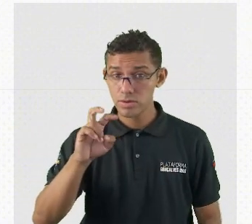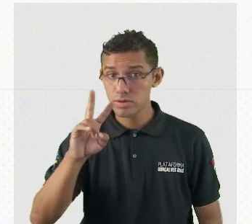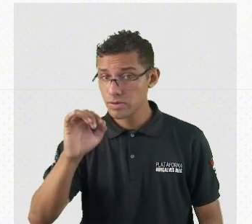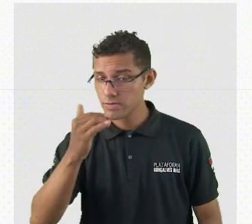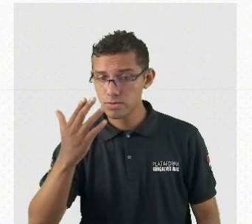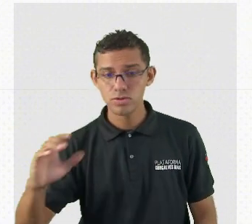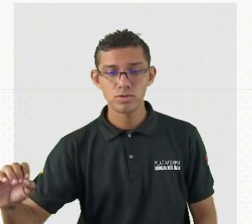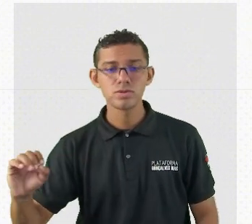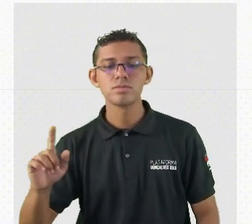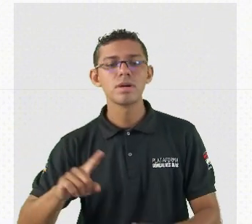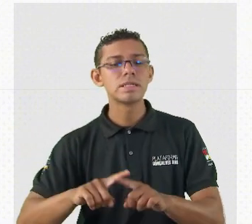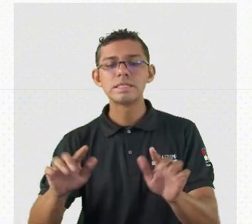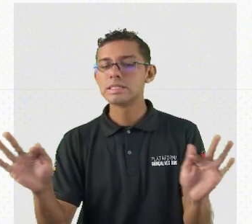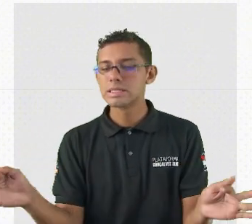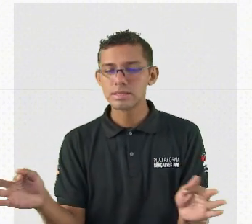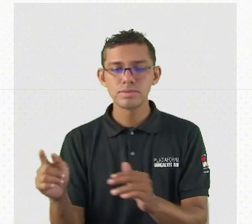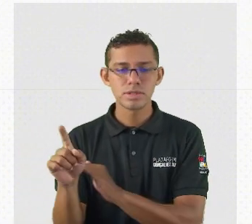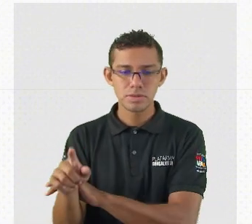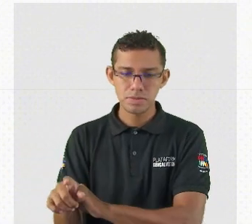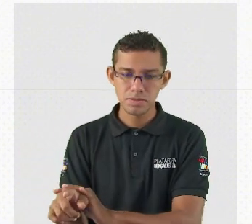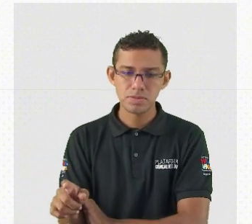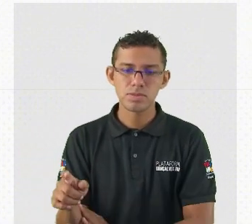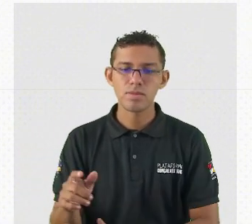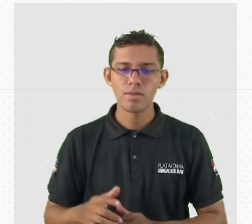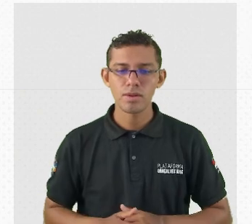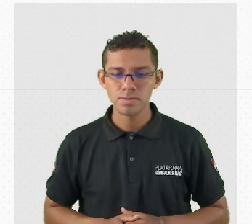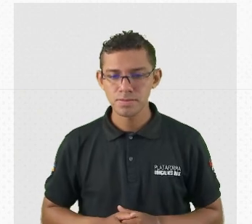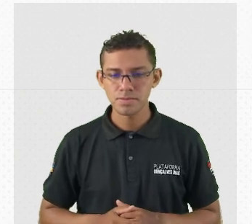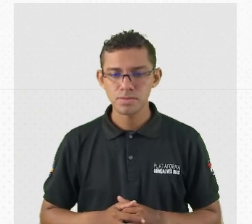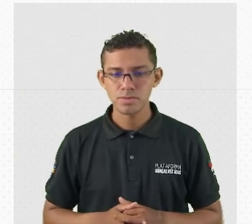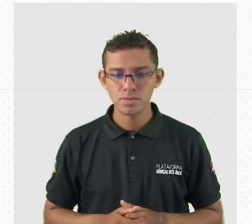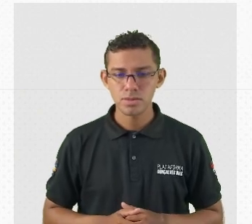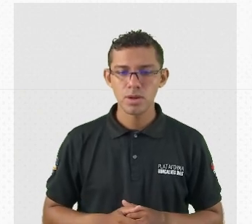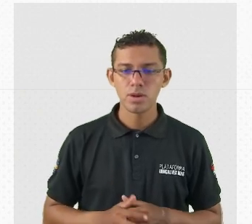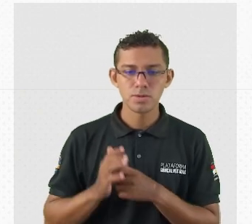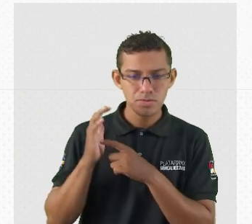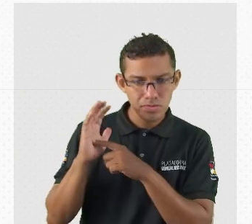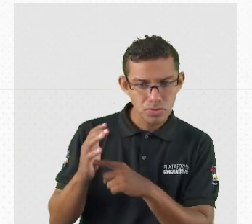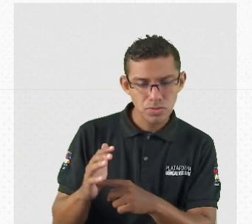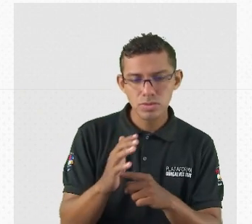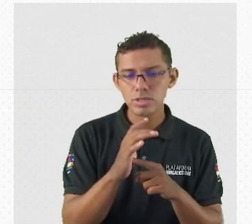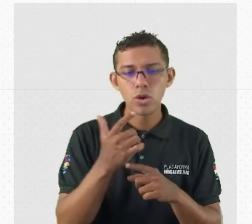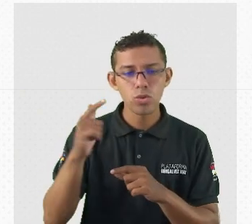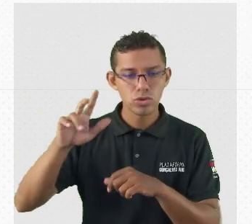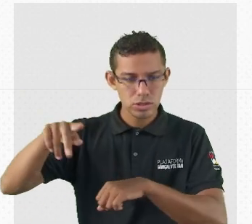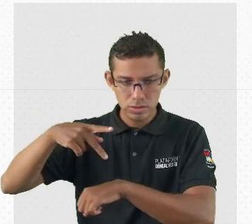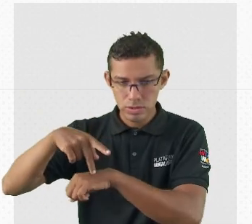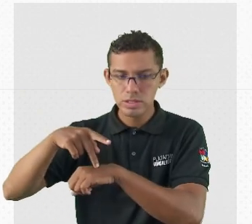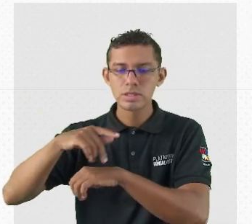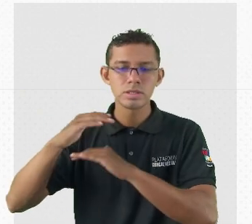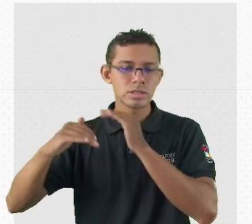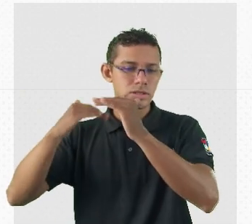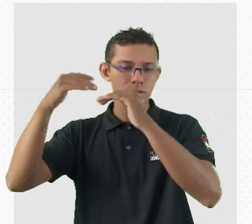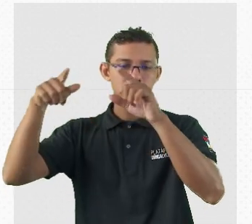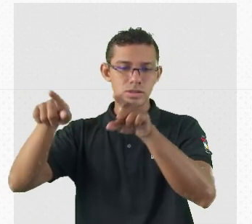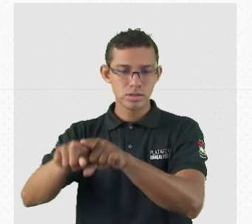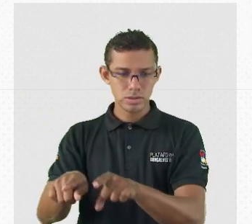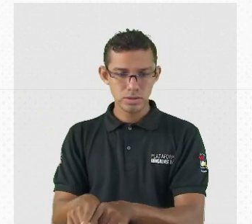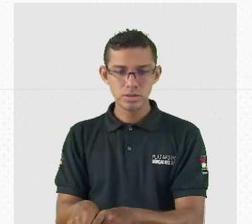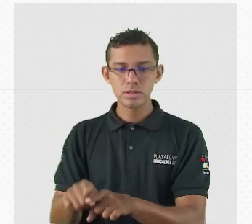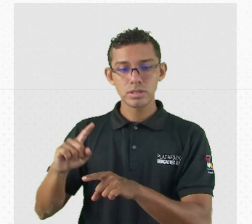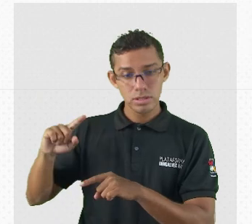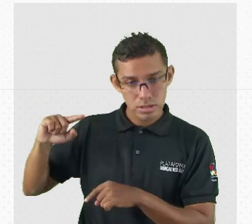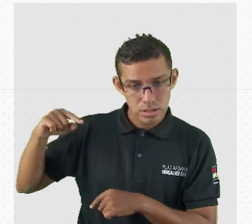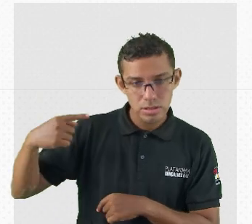mas uma revolução simples, do ponto de vista de máquinas. Então, rapidamente, outros países começam a desenvolver também, tá? E logo depois,